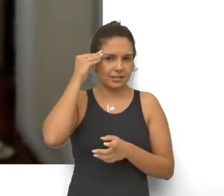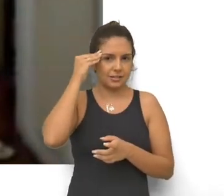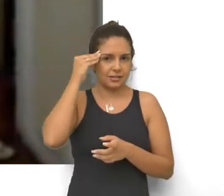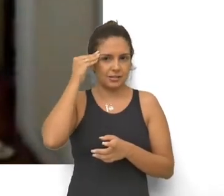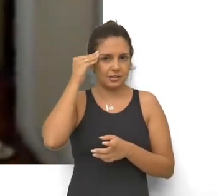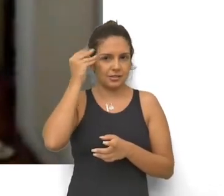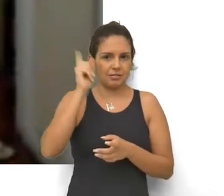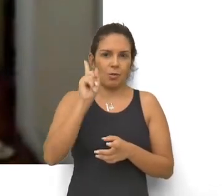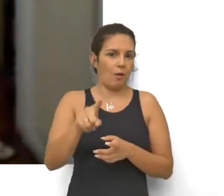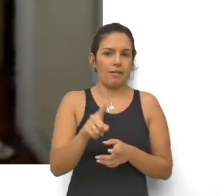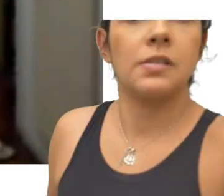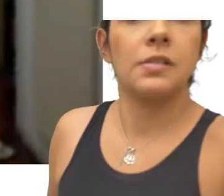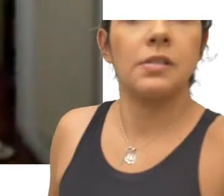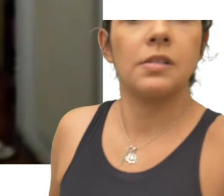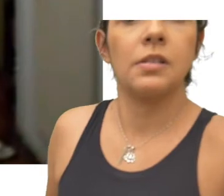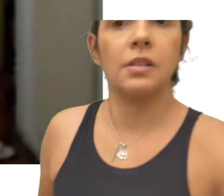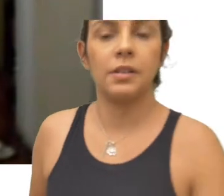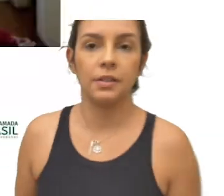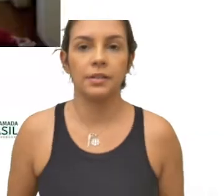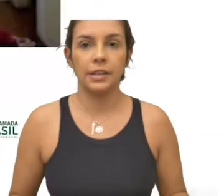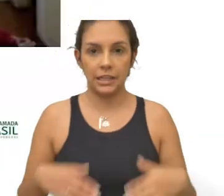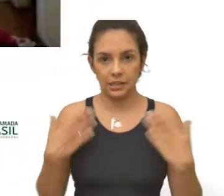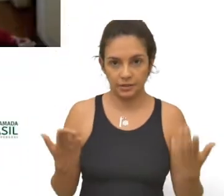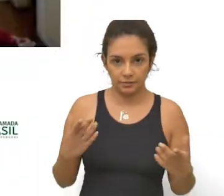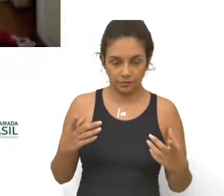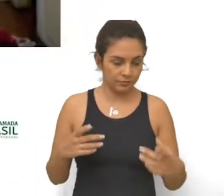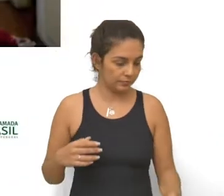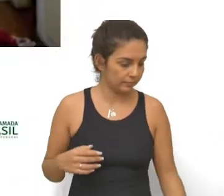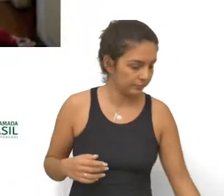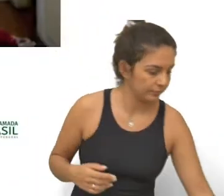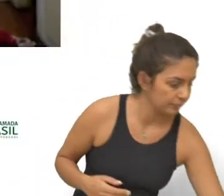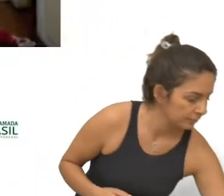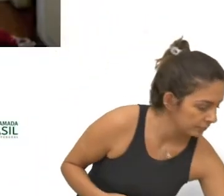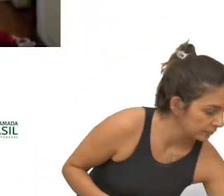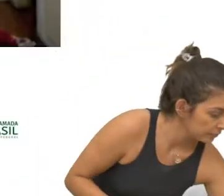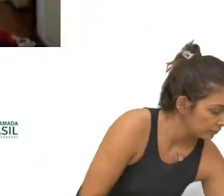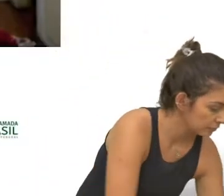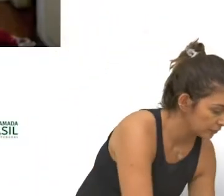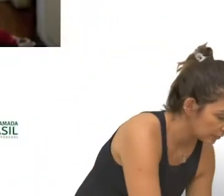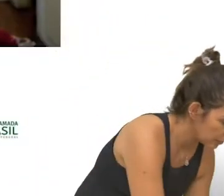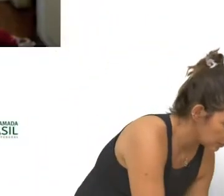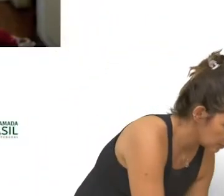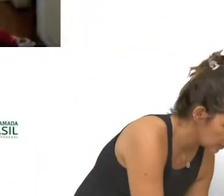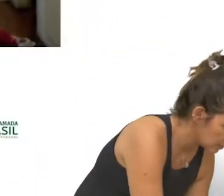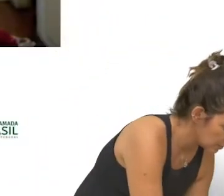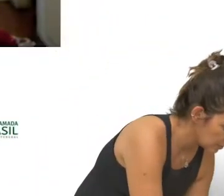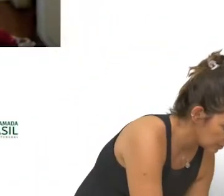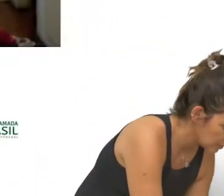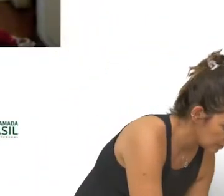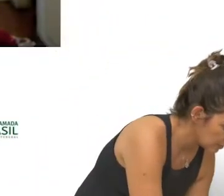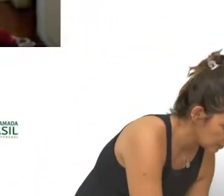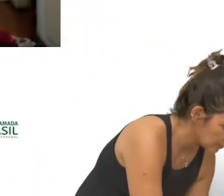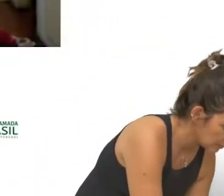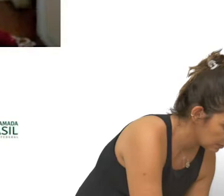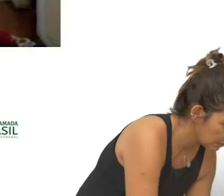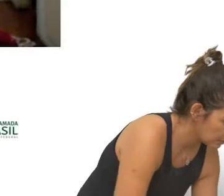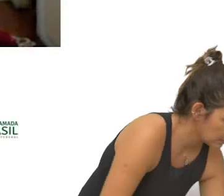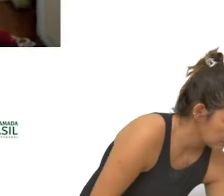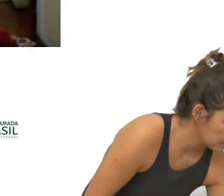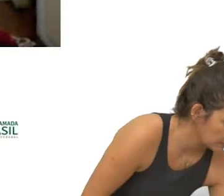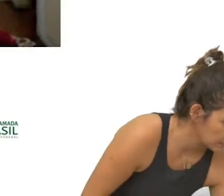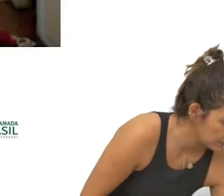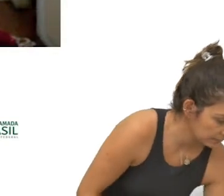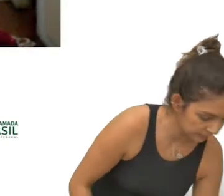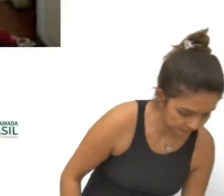nesse caso não é ressentimento. Mas na clínica, não precisa citar exemplo nenhum, é claro, como é que é tratado o ressentimento do ponto de